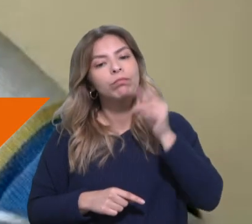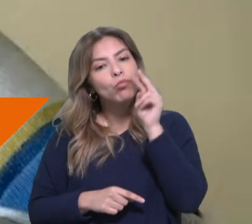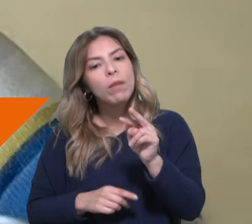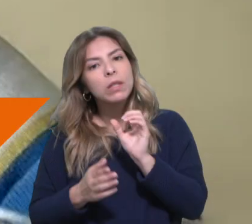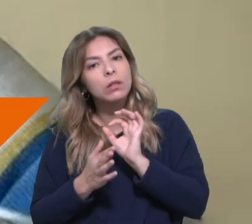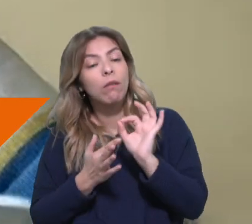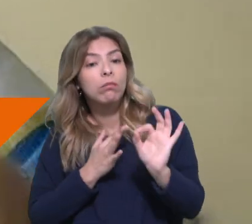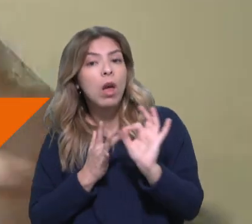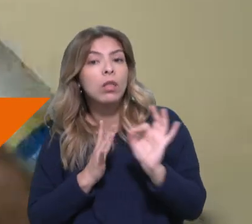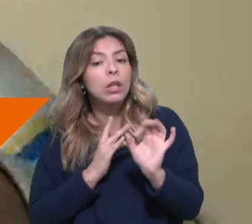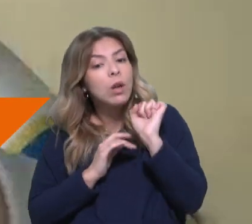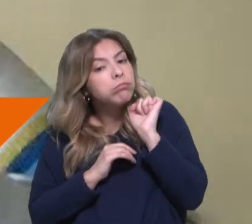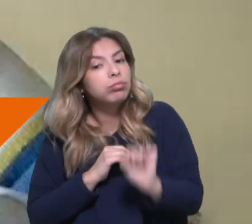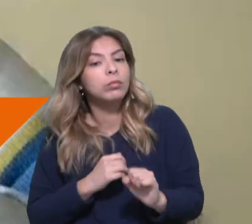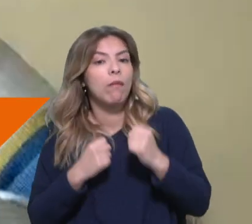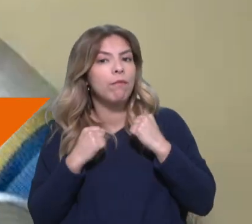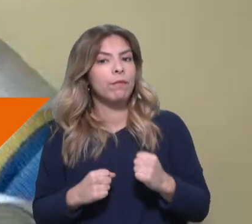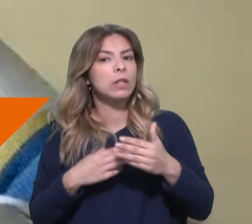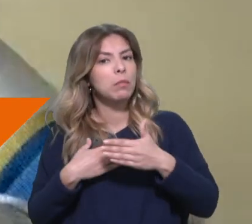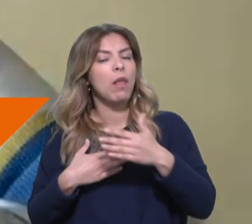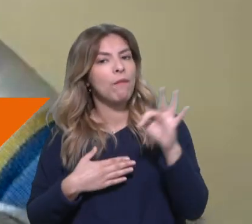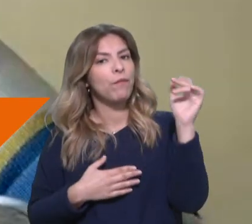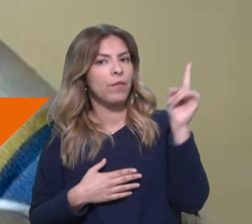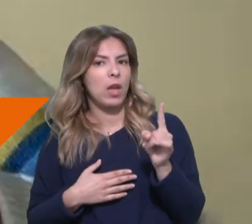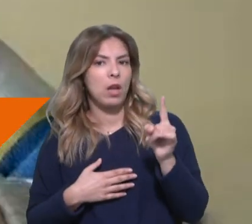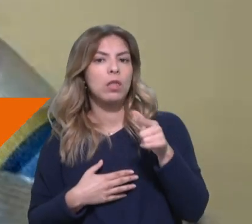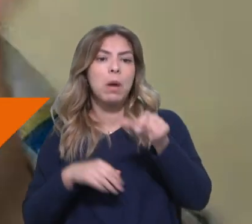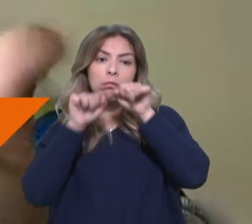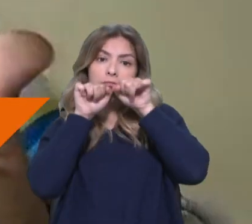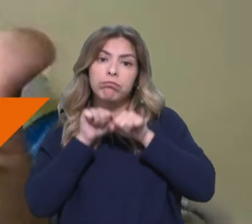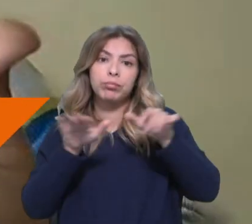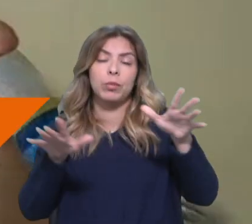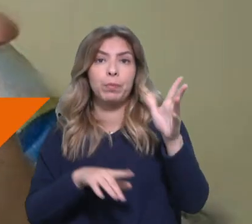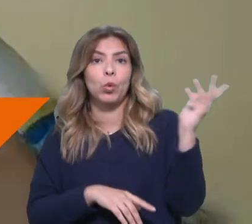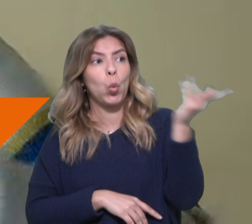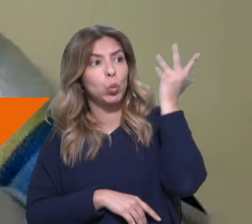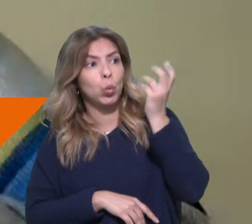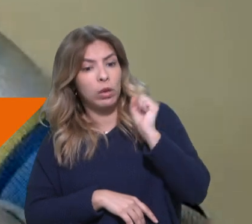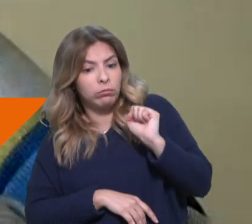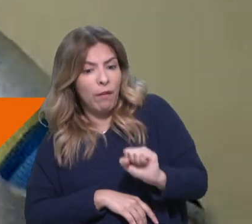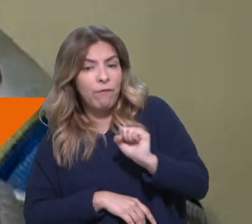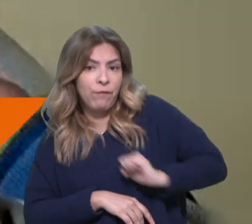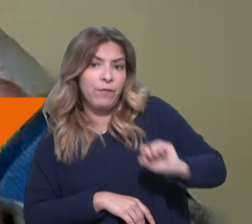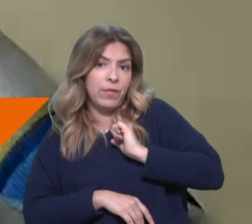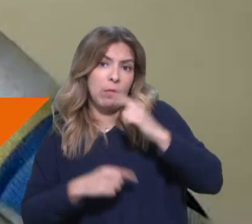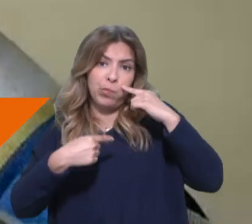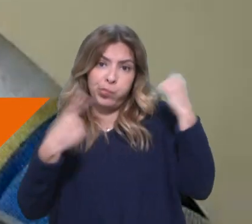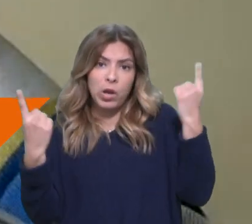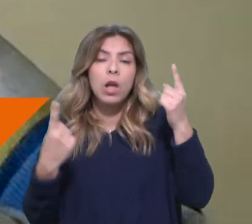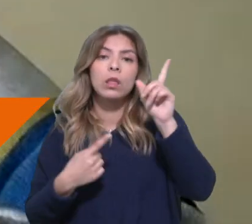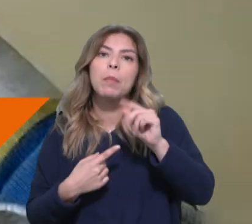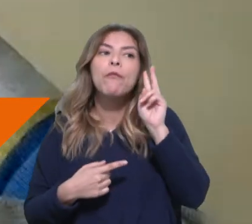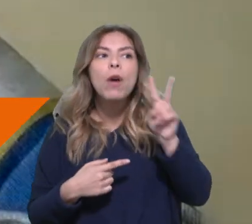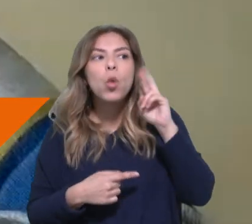e que é uma oportunidade para nos unirmos e para não só divulgarmos aquilo que é o nosso tecido cultural, o valor das nossas pessoas e das nossas